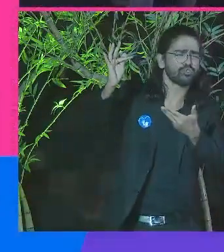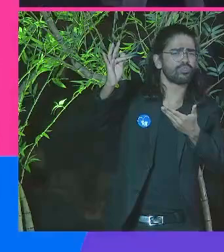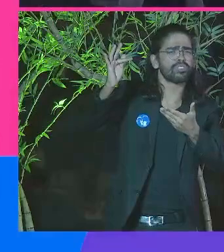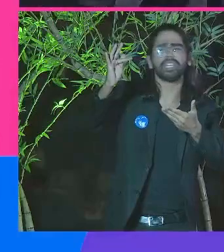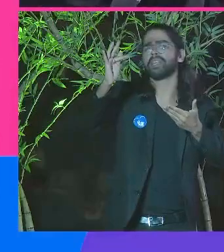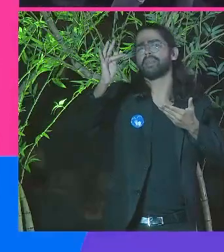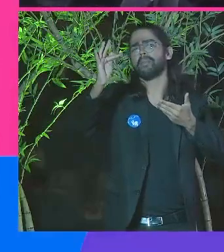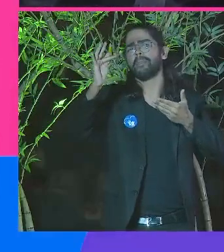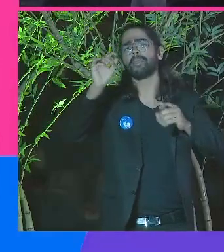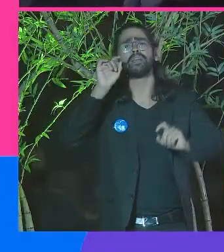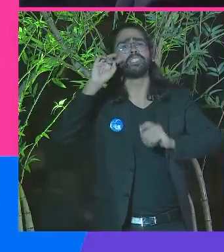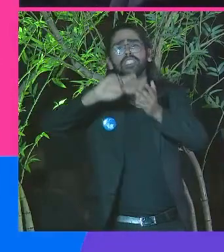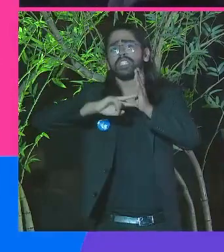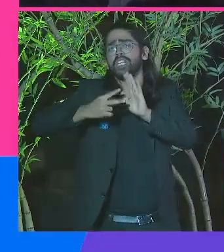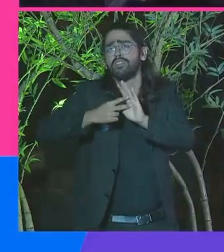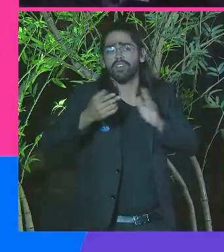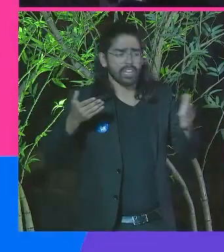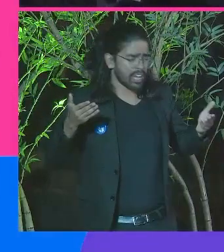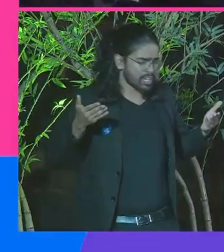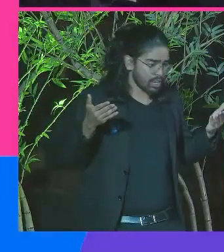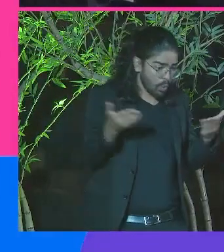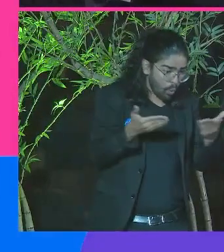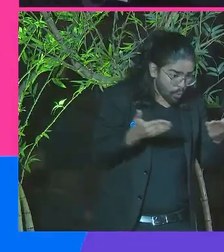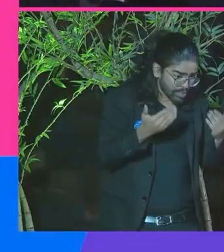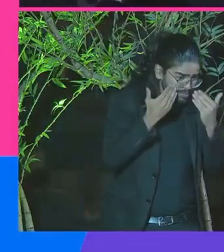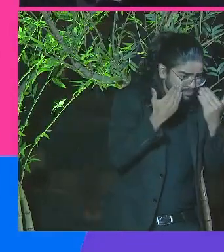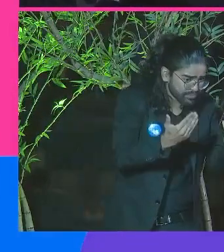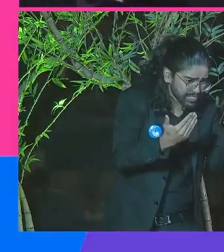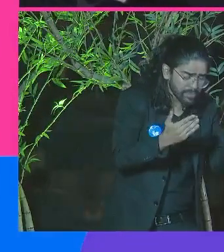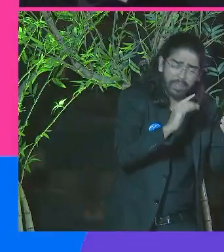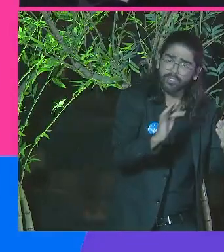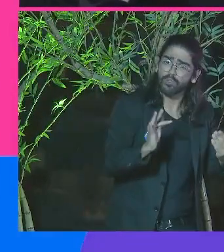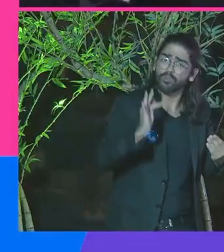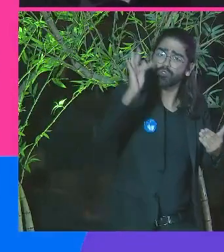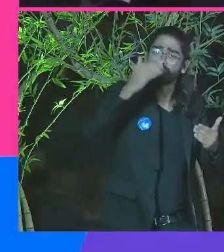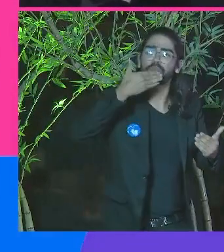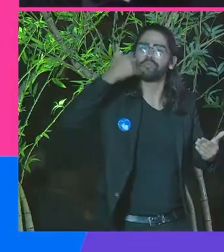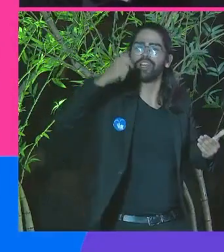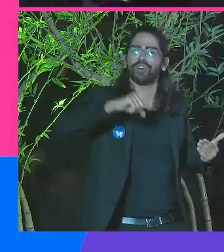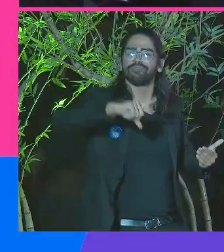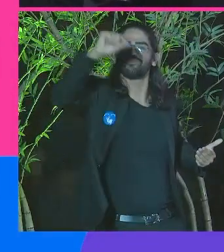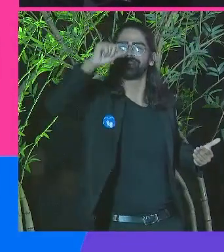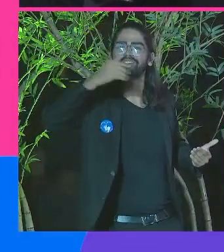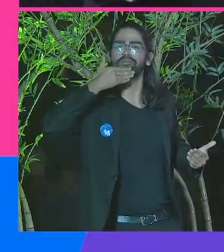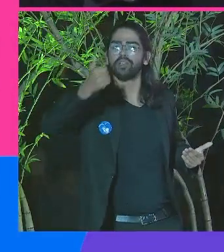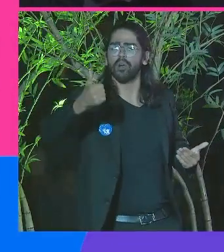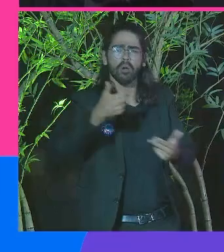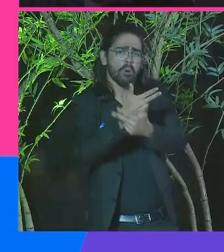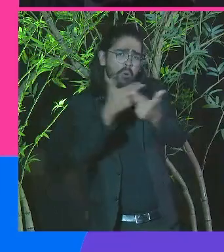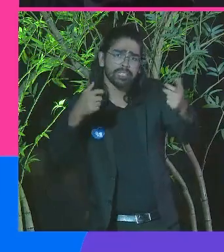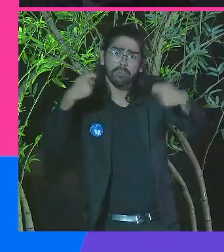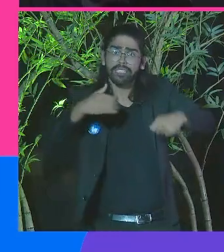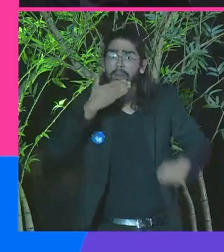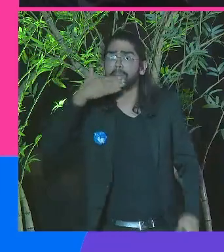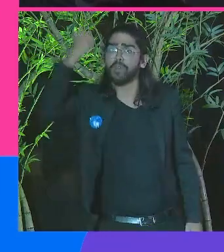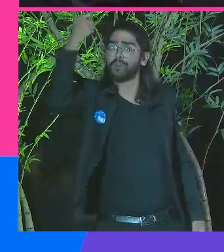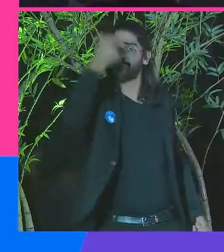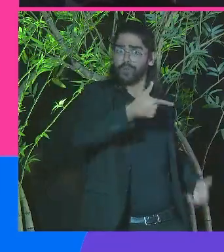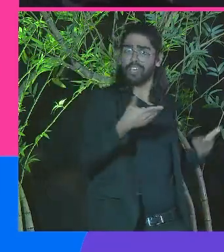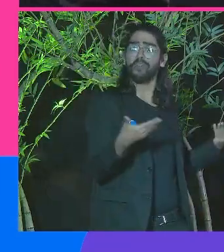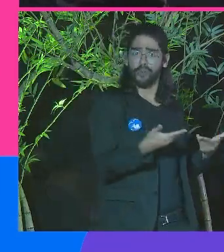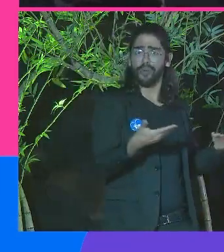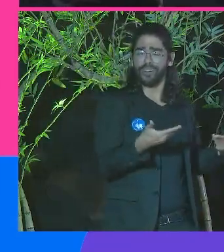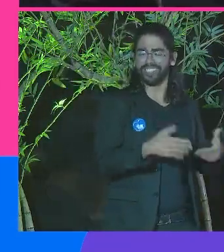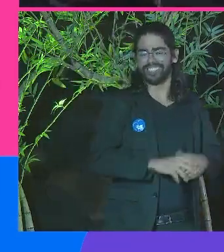você projetar realidades preferíveis, ou seja, projetar algo que necessariamente precisa ser melhor do que aquilo que você está